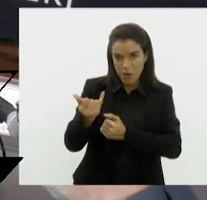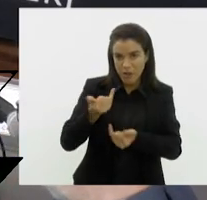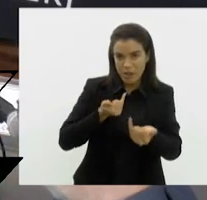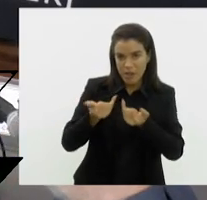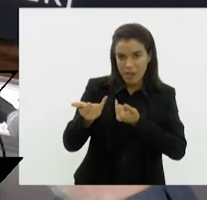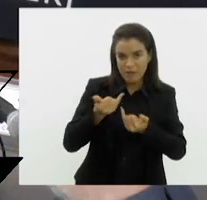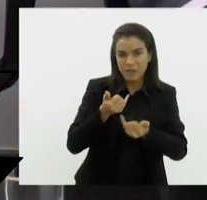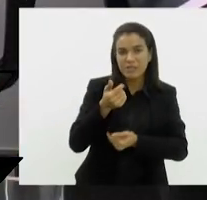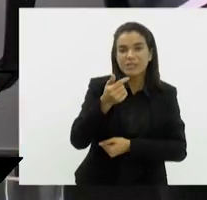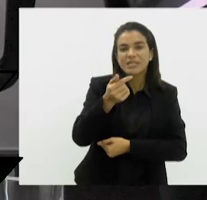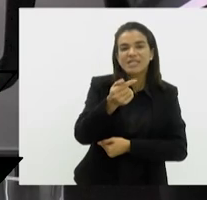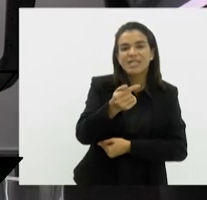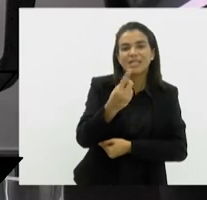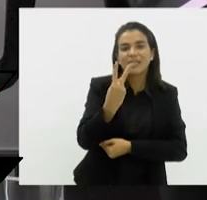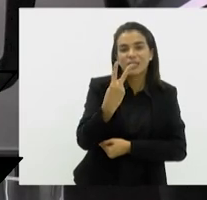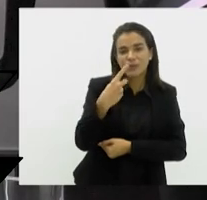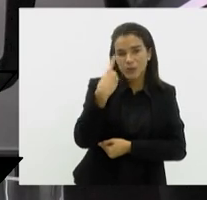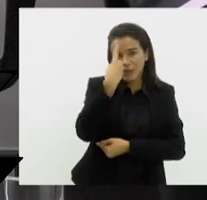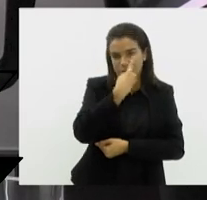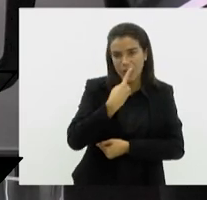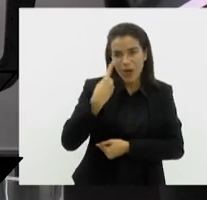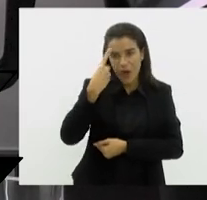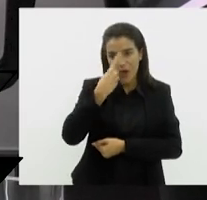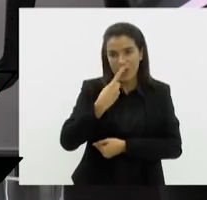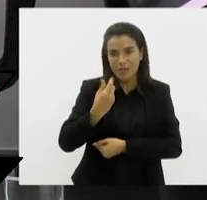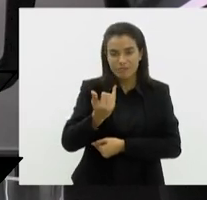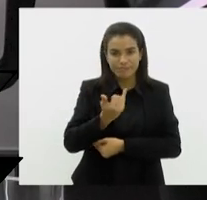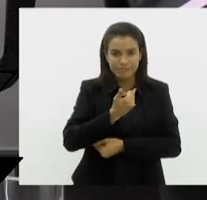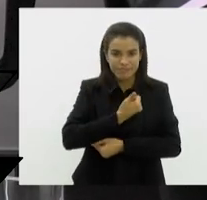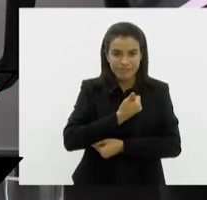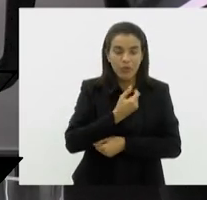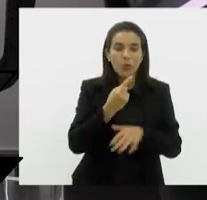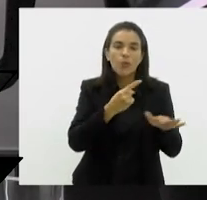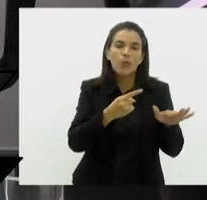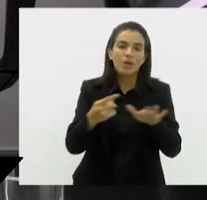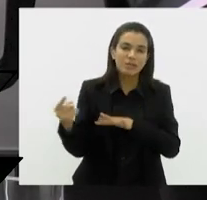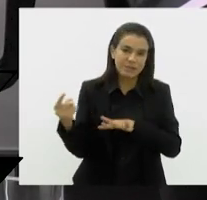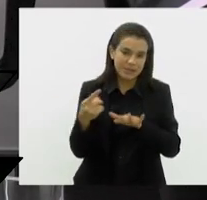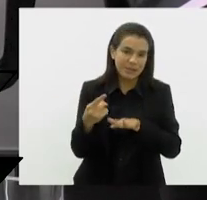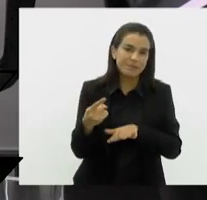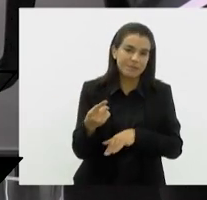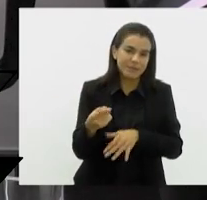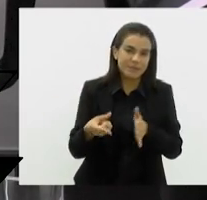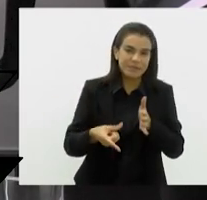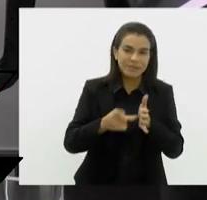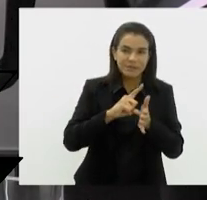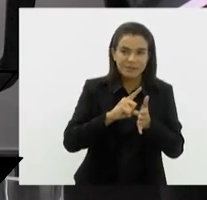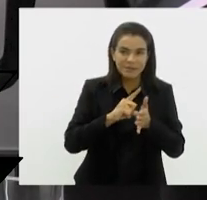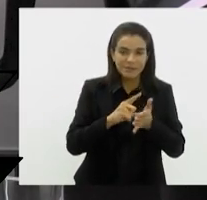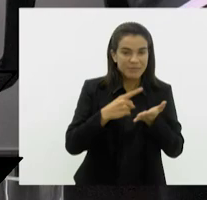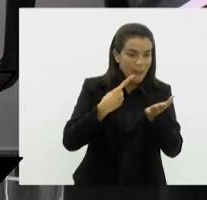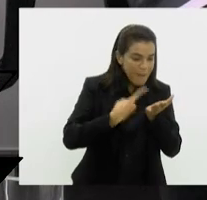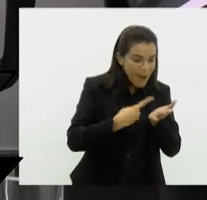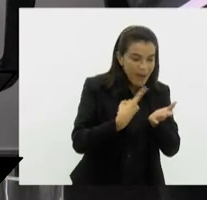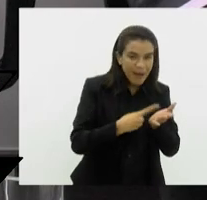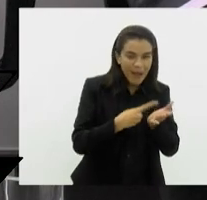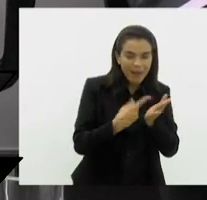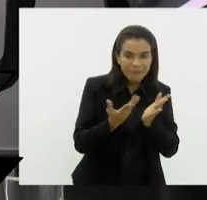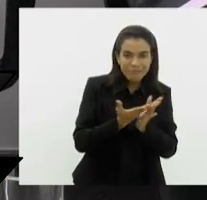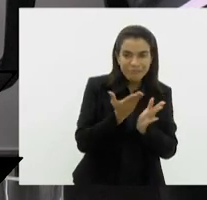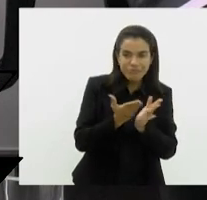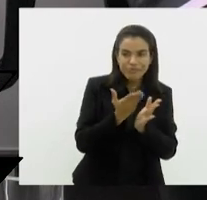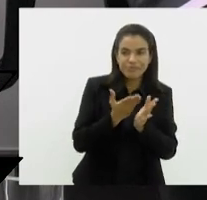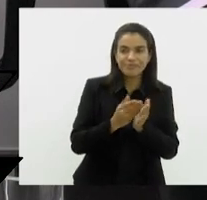as 72 horas antes disso, a gente ir ver mesmo. Vou comunicar com uma semana antes. Só para a gente acertar as nossas agendas. Perfeito. Presidente,